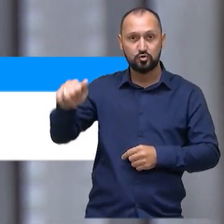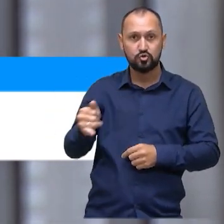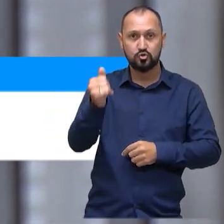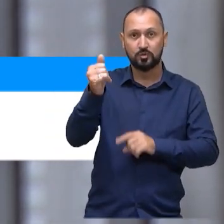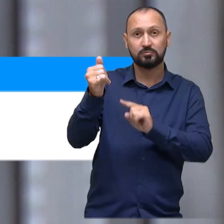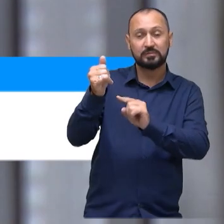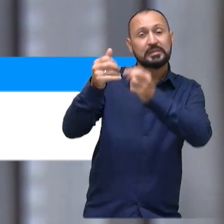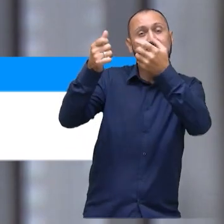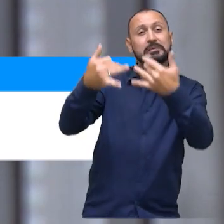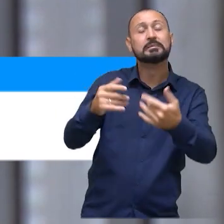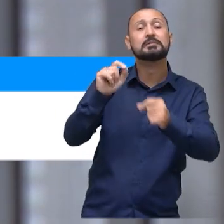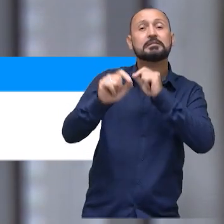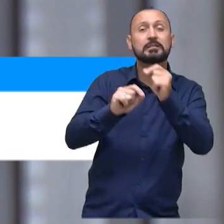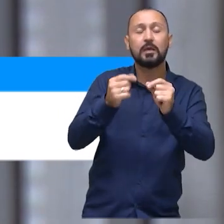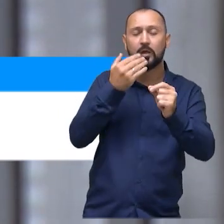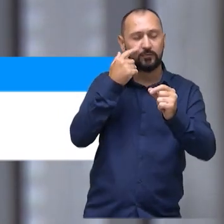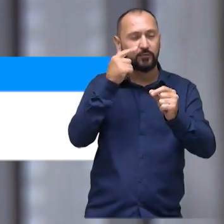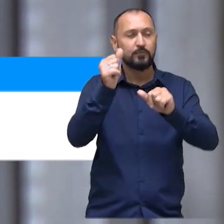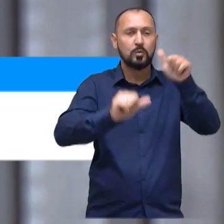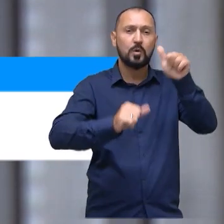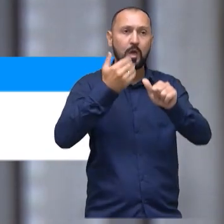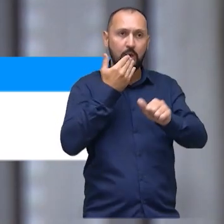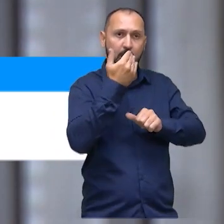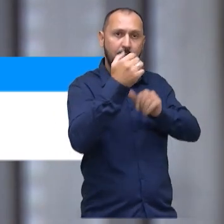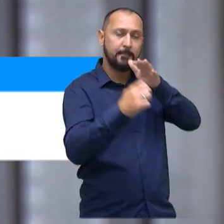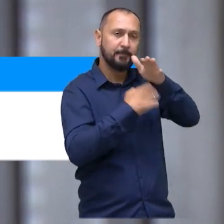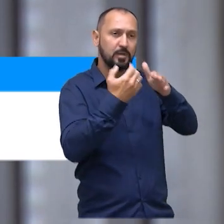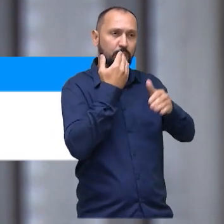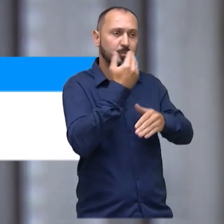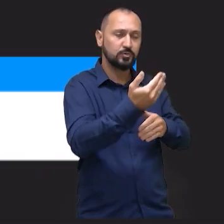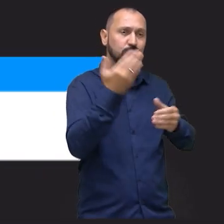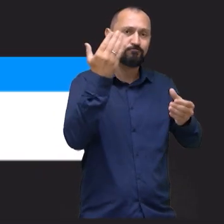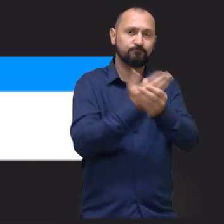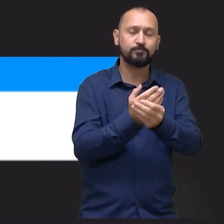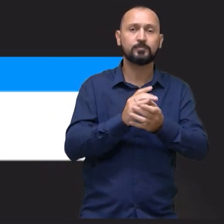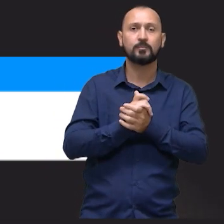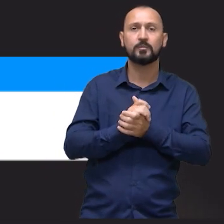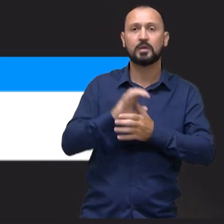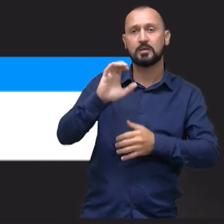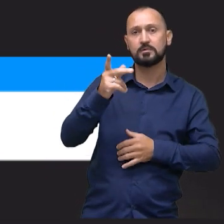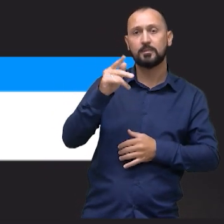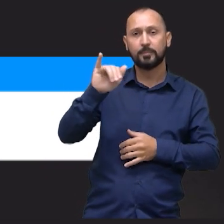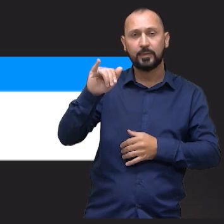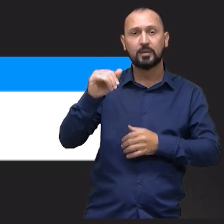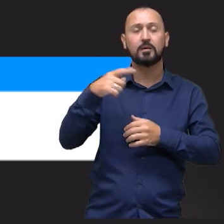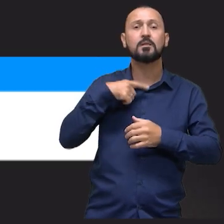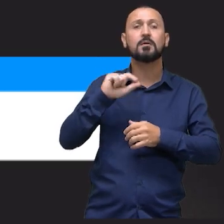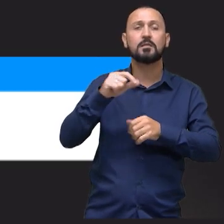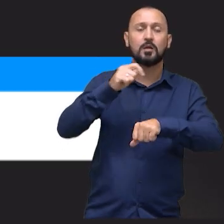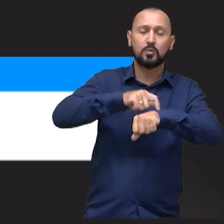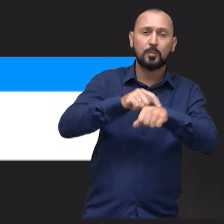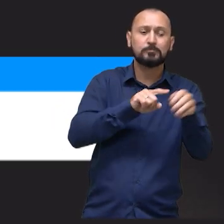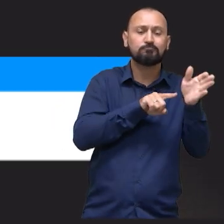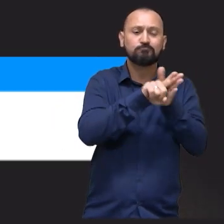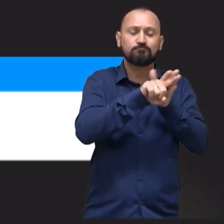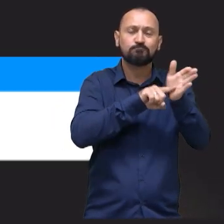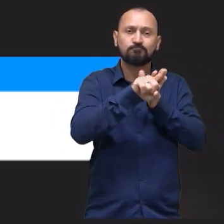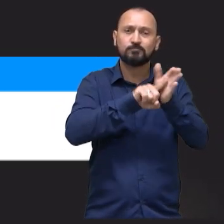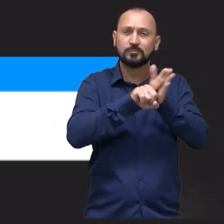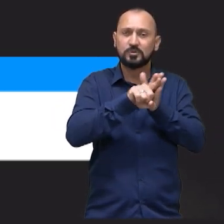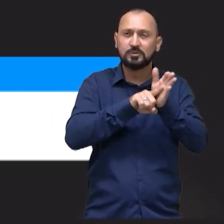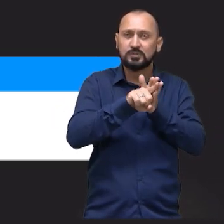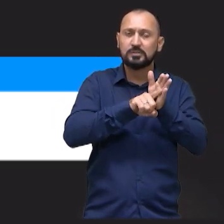STJ, o Superior Tribunal de Justiça, que analisou o pedido da empresa investigada. Considerando que a CPI da Energisa encontra-se na fase